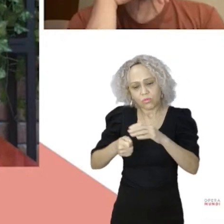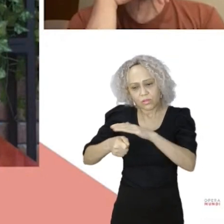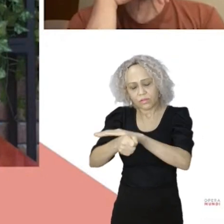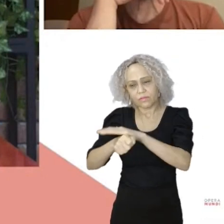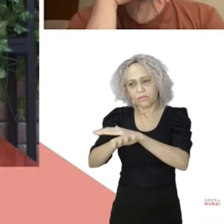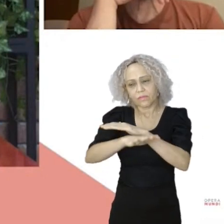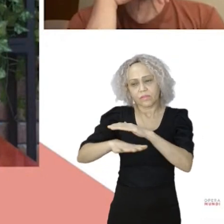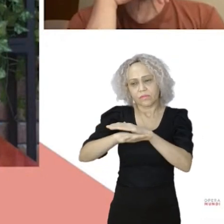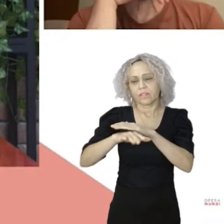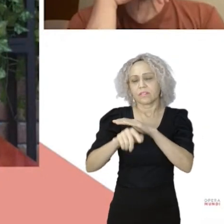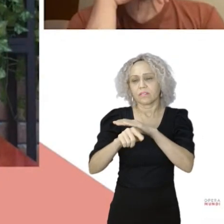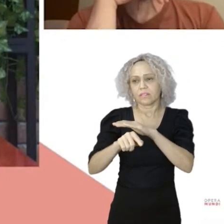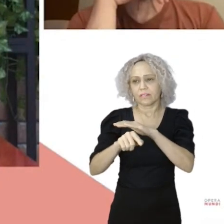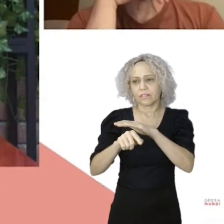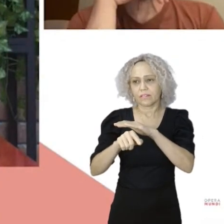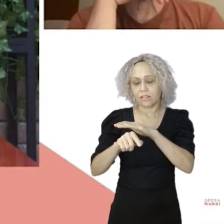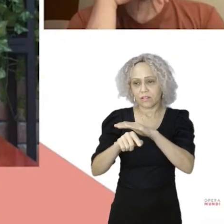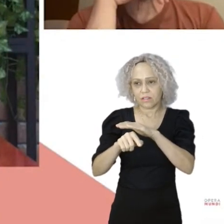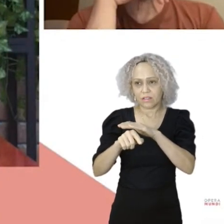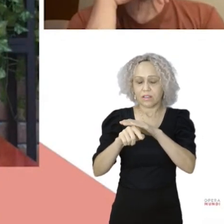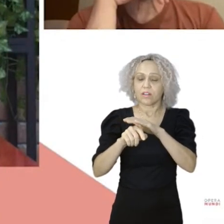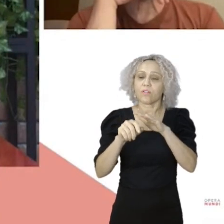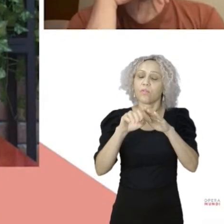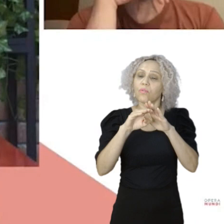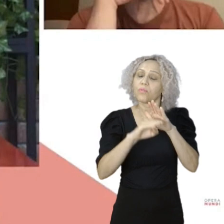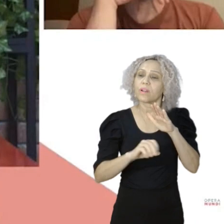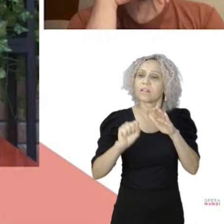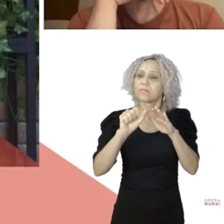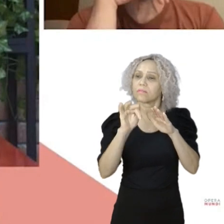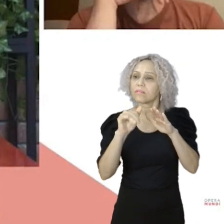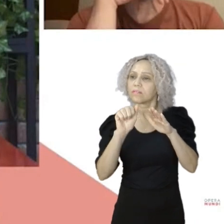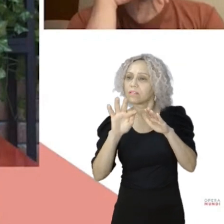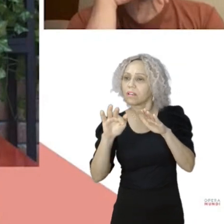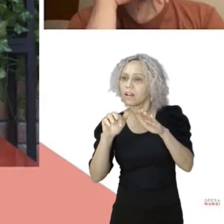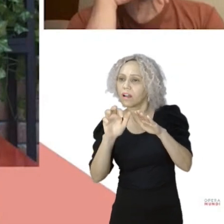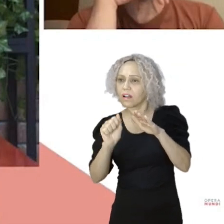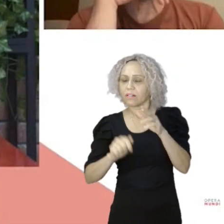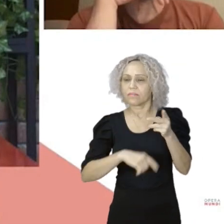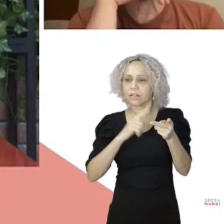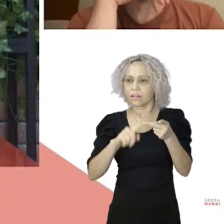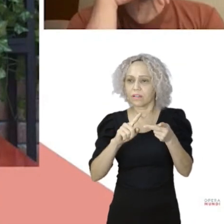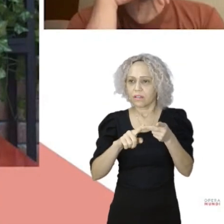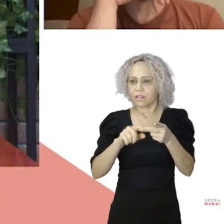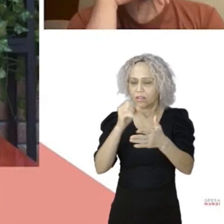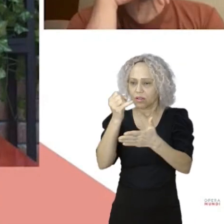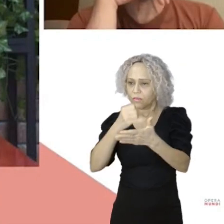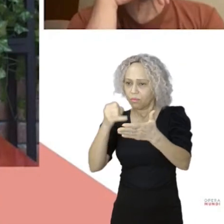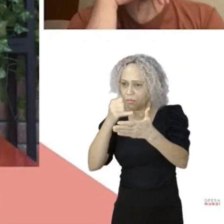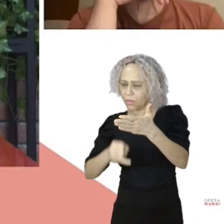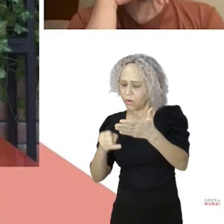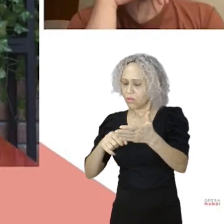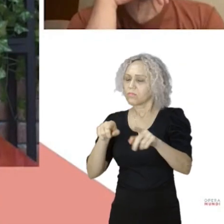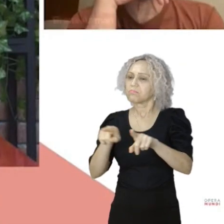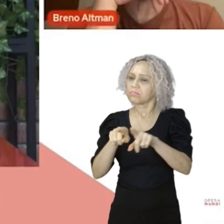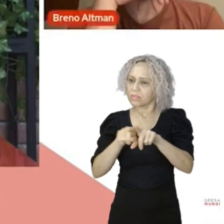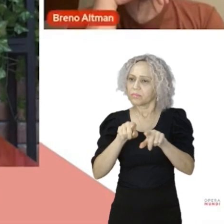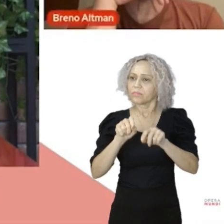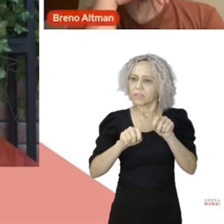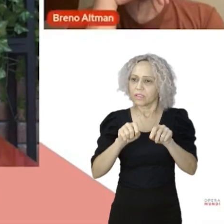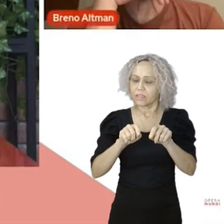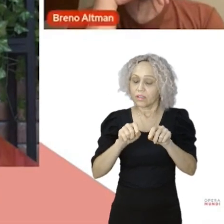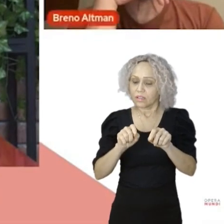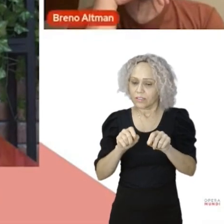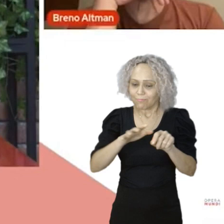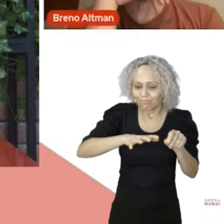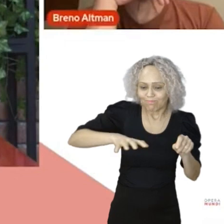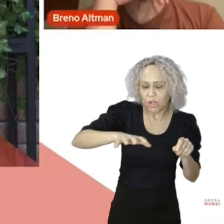Estado brasileiro, né? Os planos safras, a parte de impostos, de tributo. Então, é um